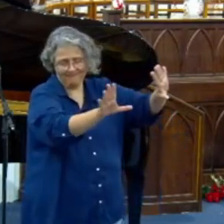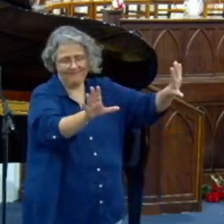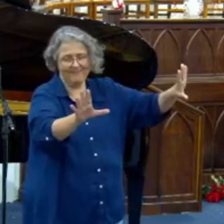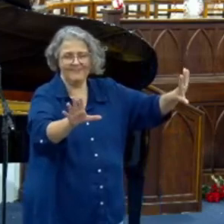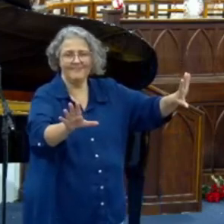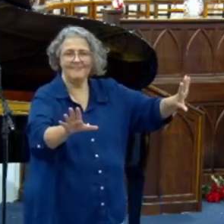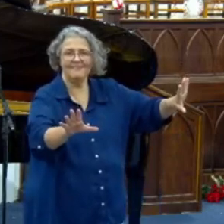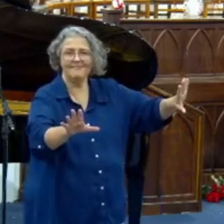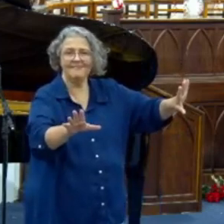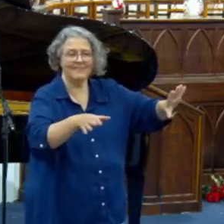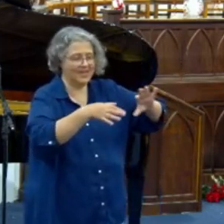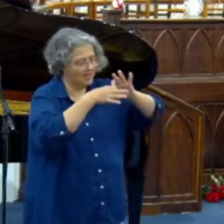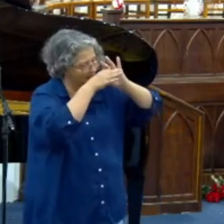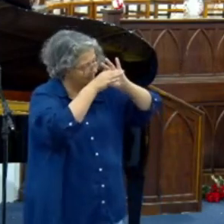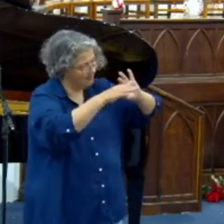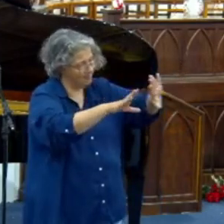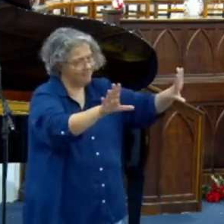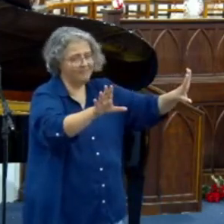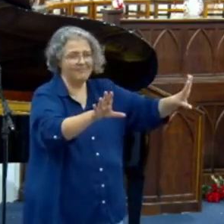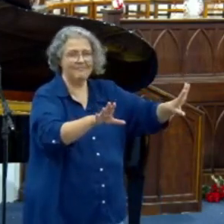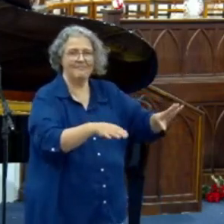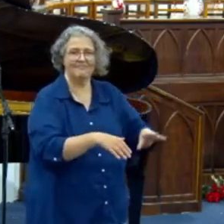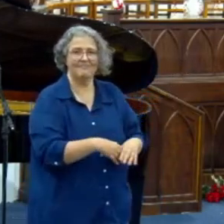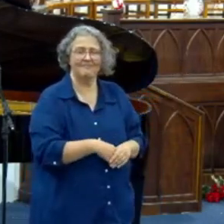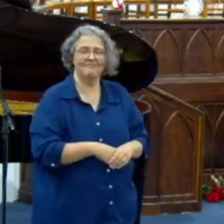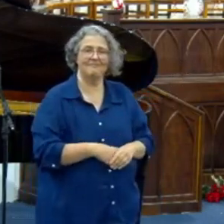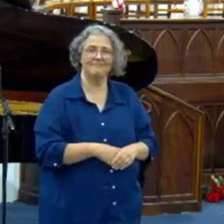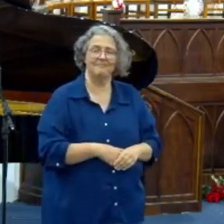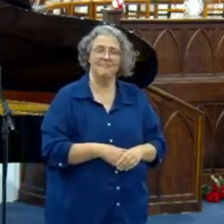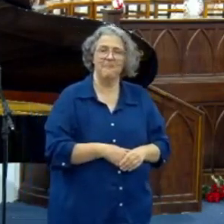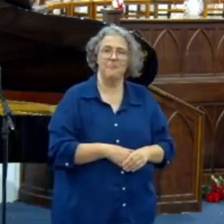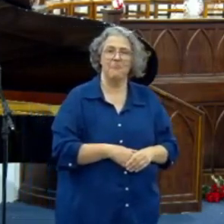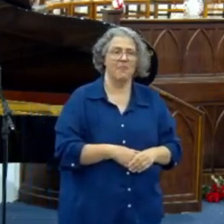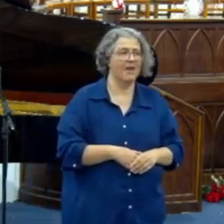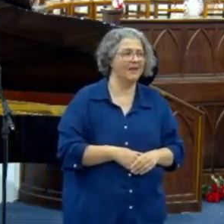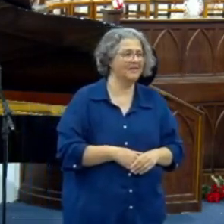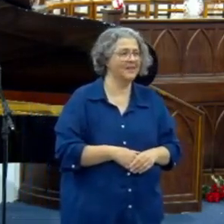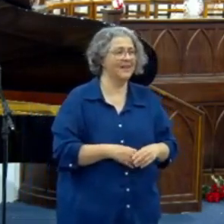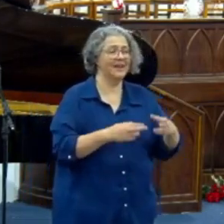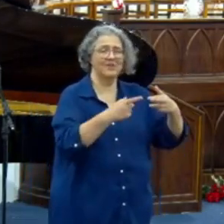física exatamente, às vezes é apego a poder, que é um tipo de valor também.